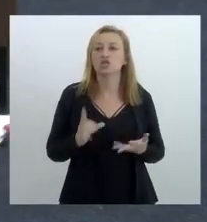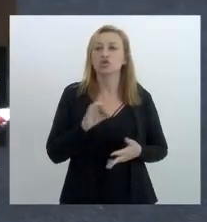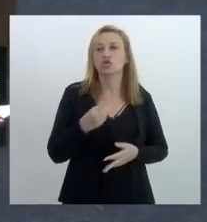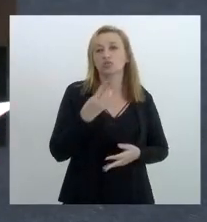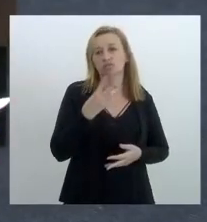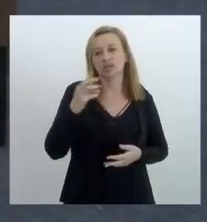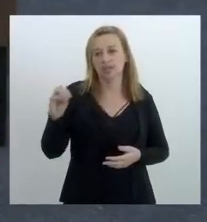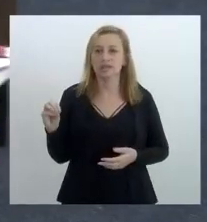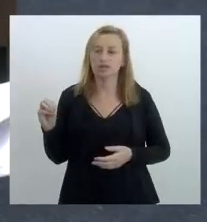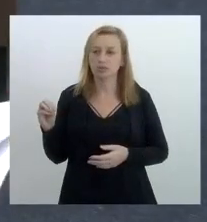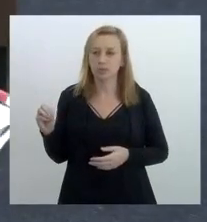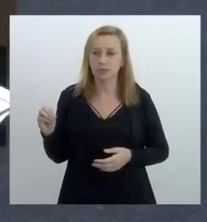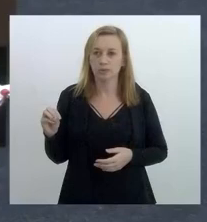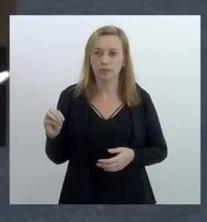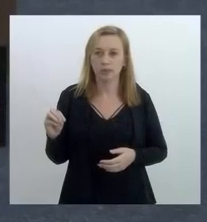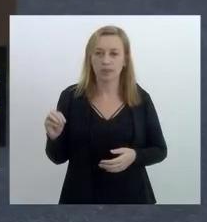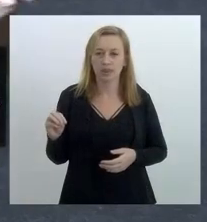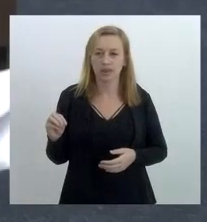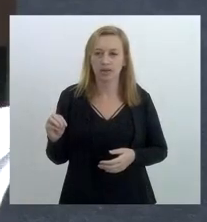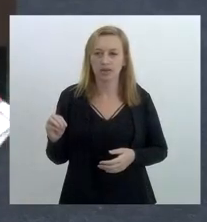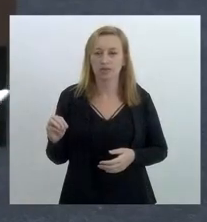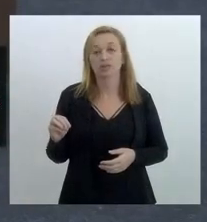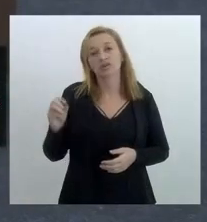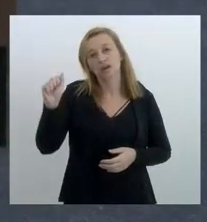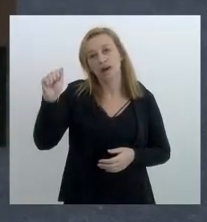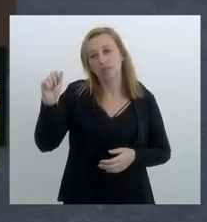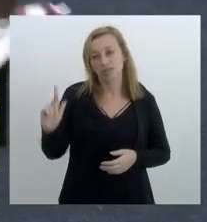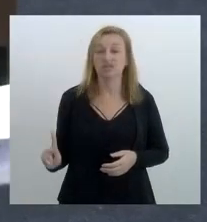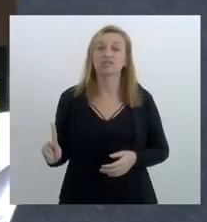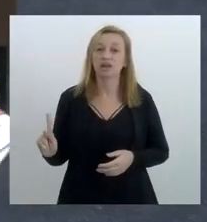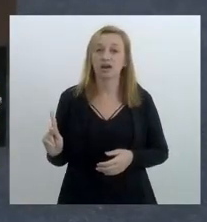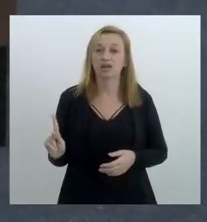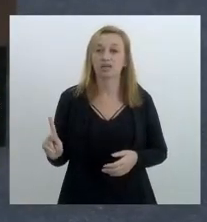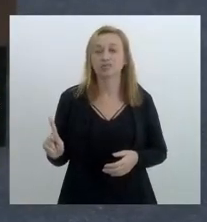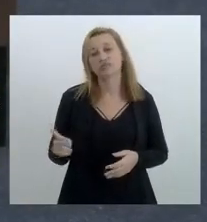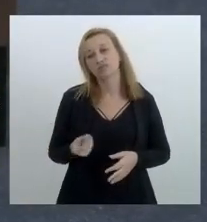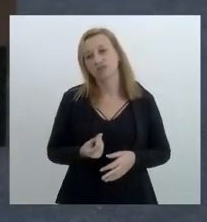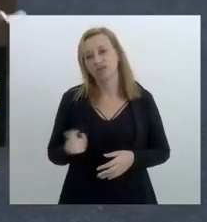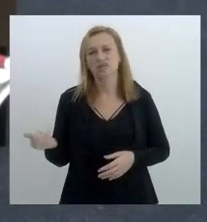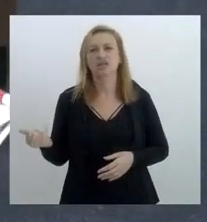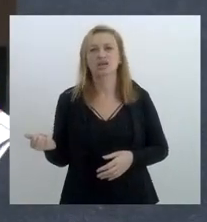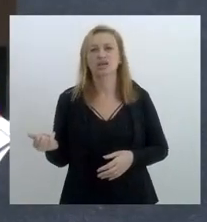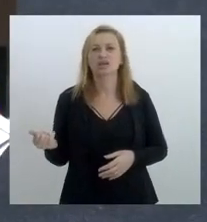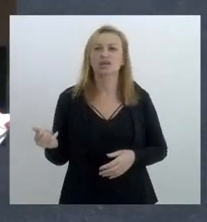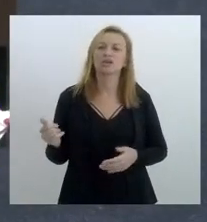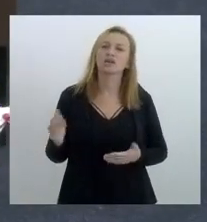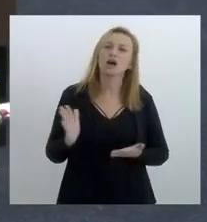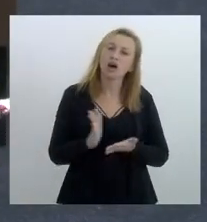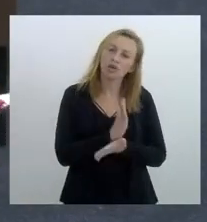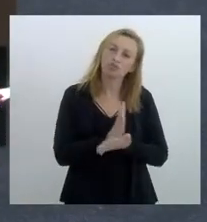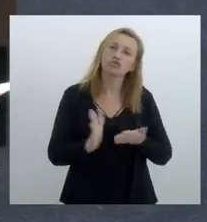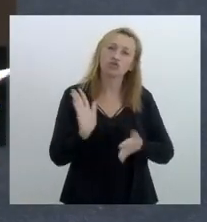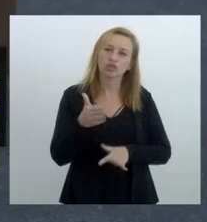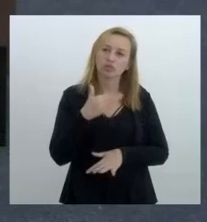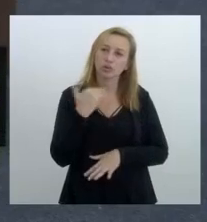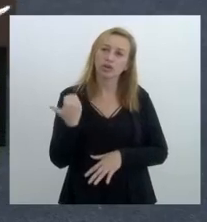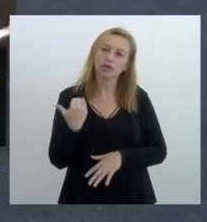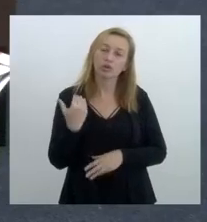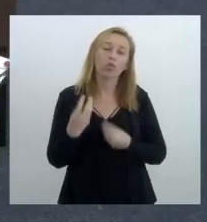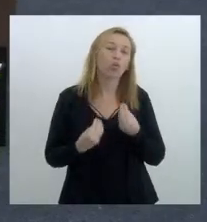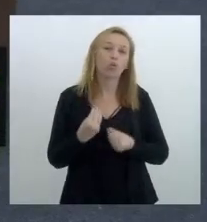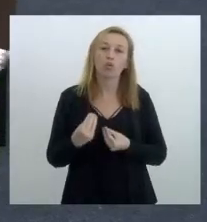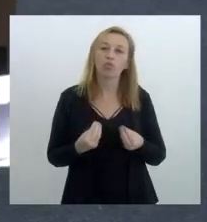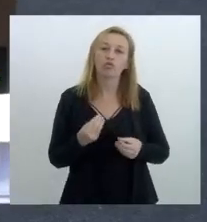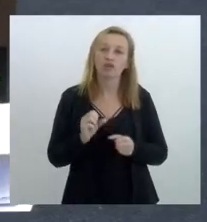300 técnicos que aposentaram, foram embora, alguns deles faleceram? Como fazer